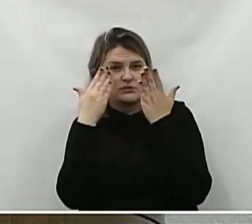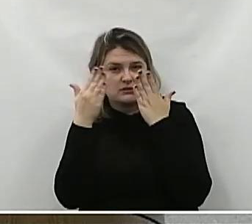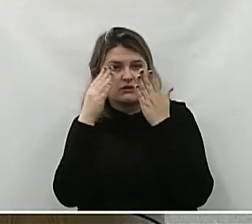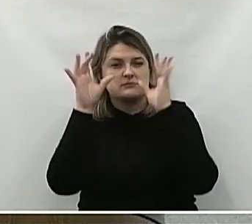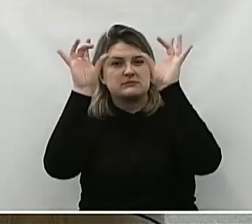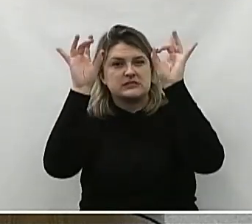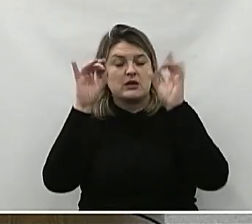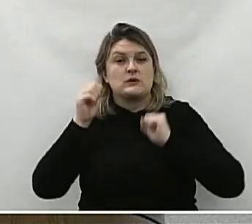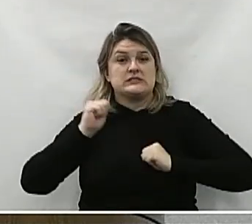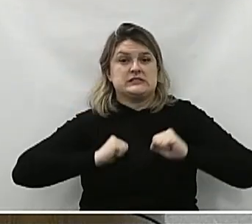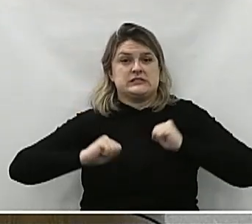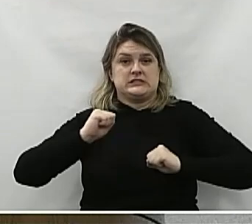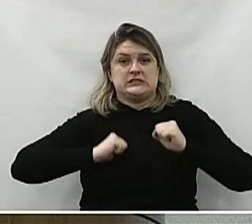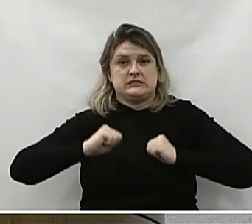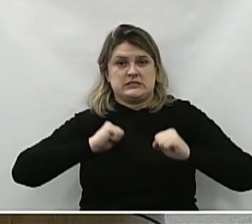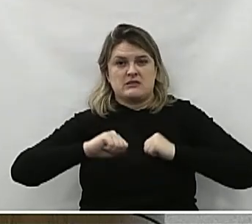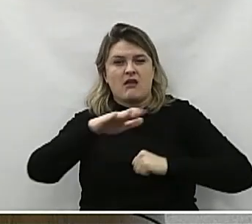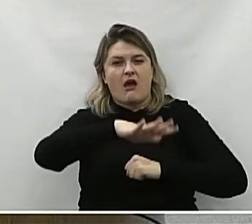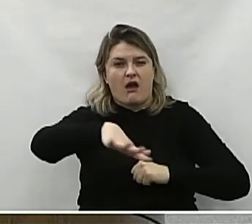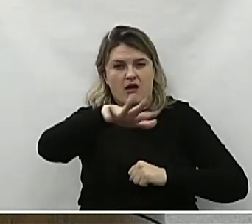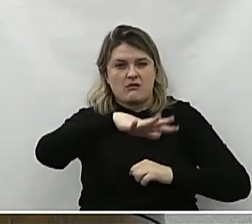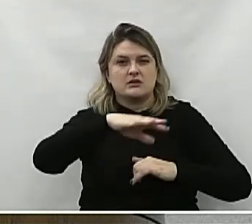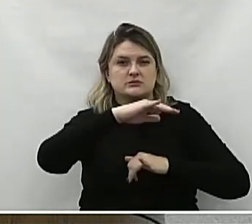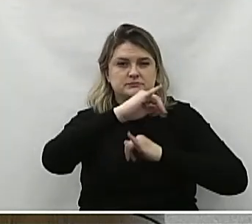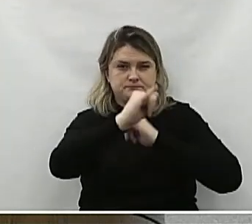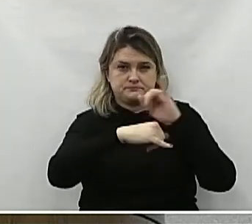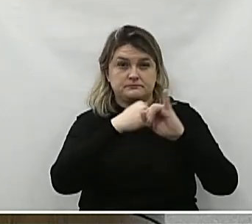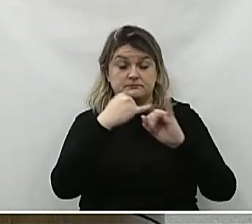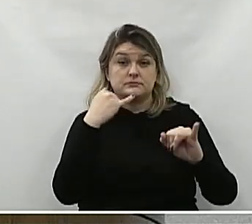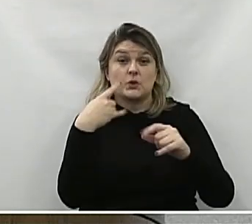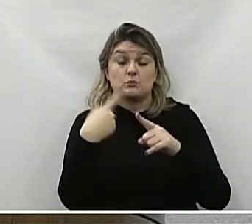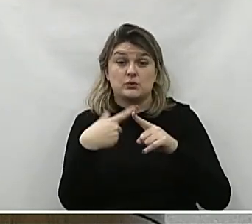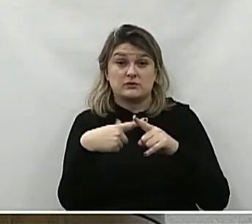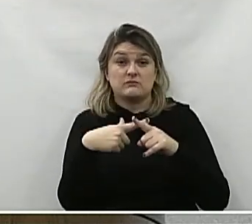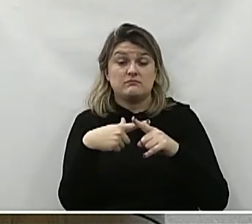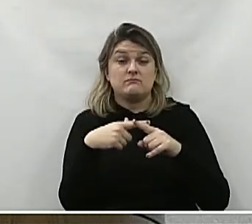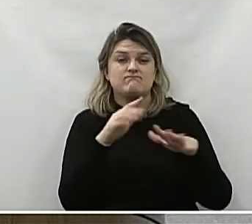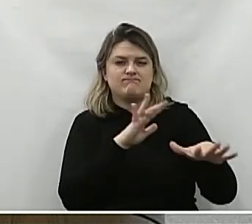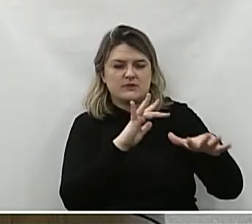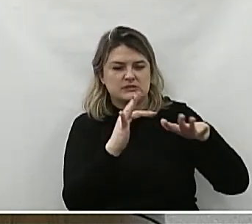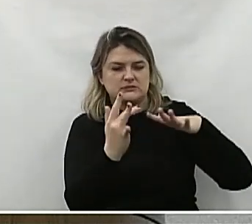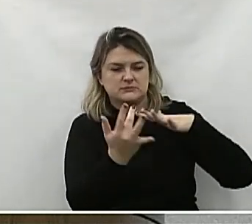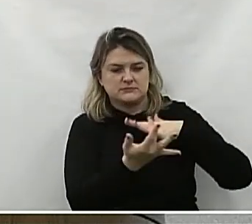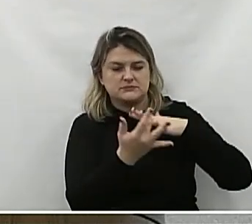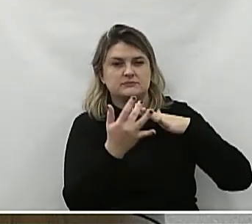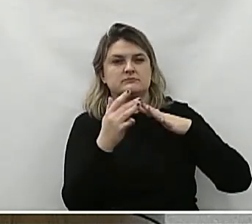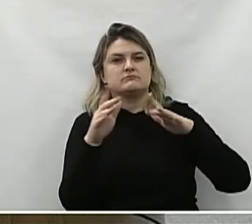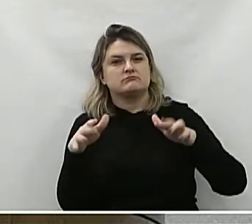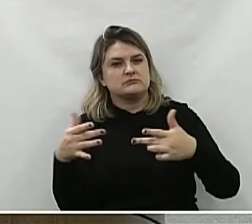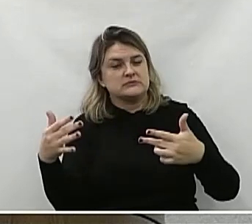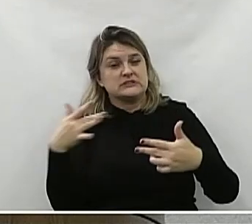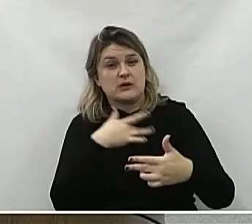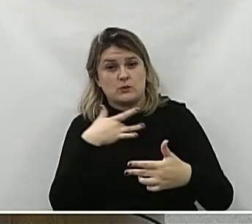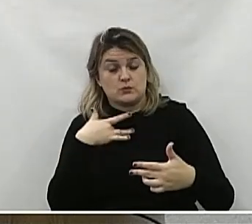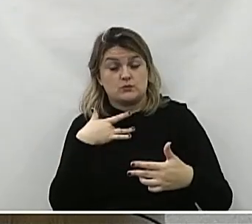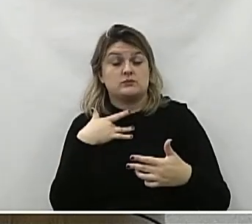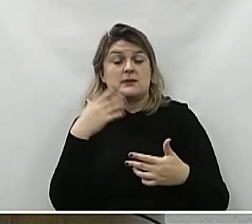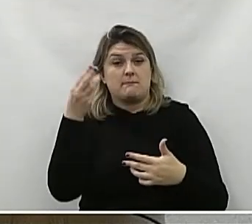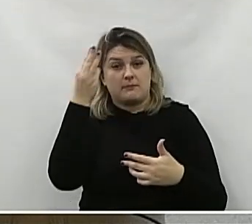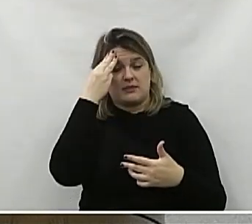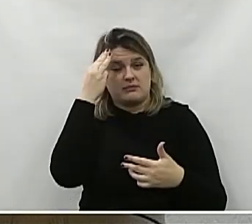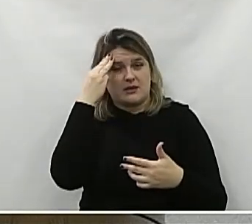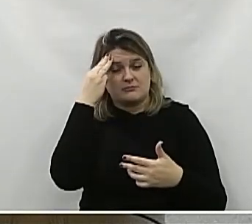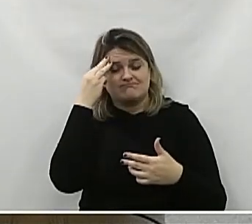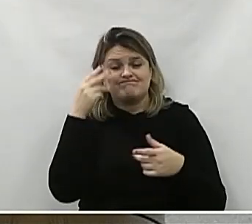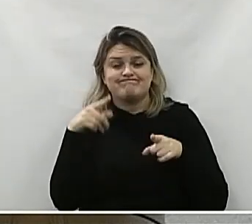é especialista em ansiedade digital porque nós vemos que a parte digital e principalmente a saúde mental ela não